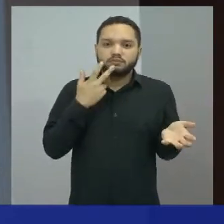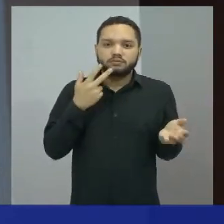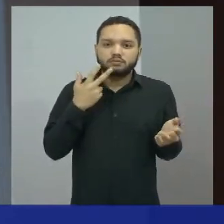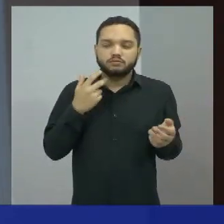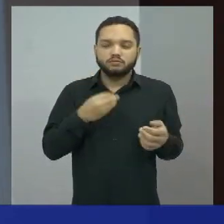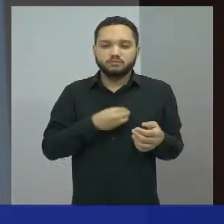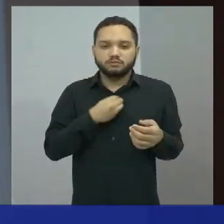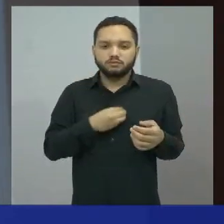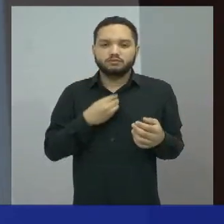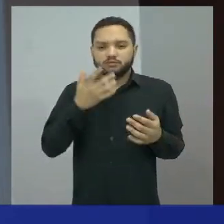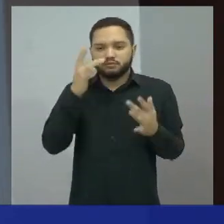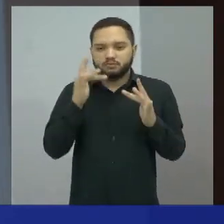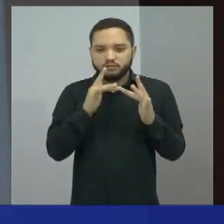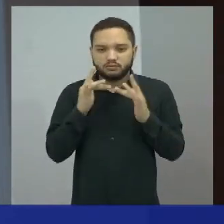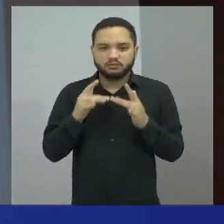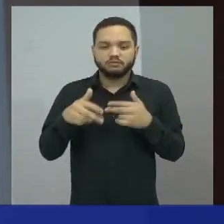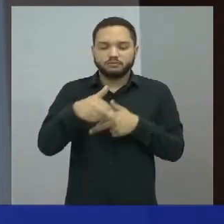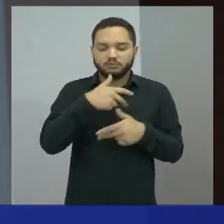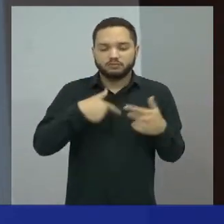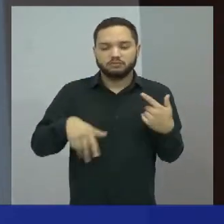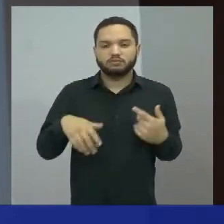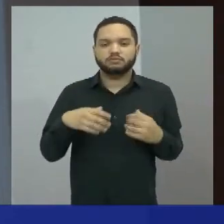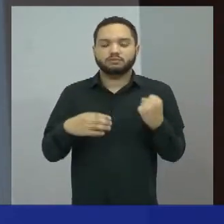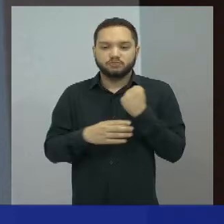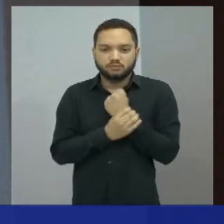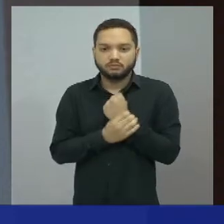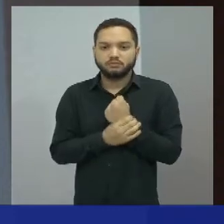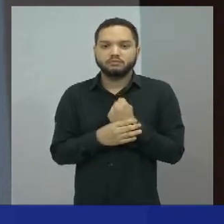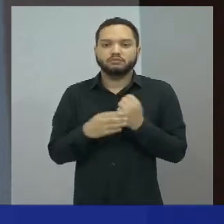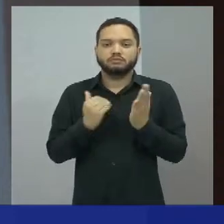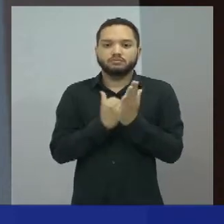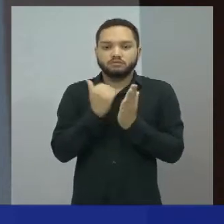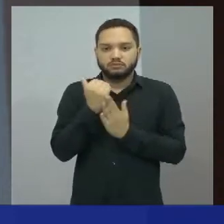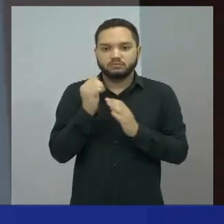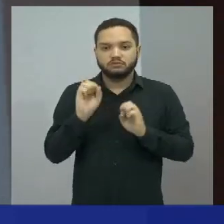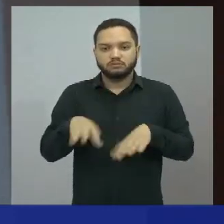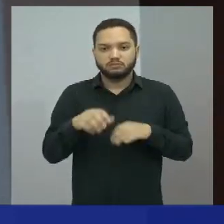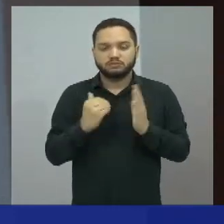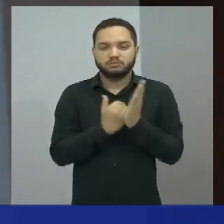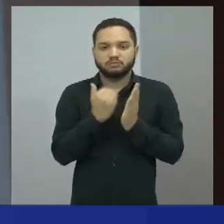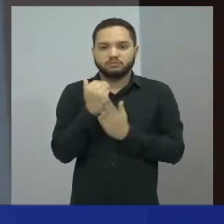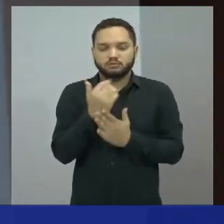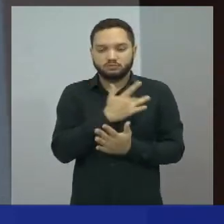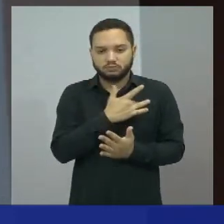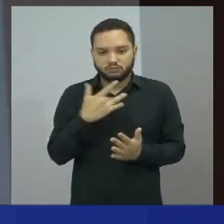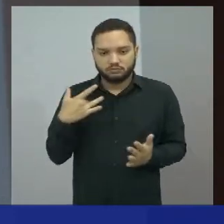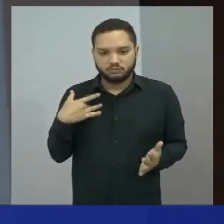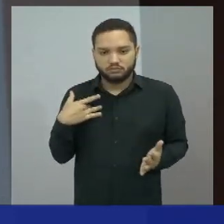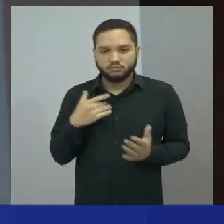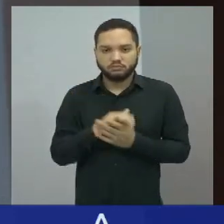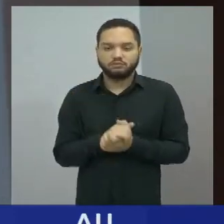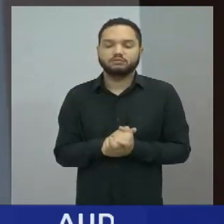vida comunitária, com mais segurança, com mais educação, com mais saúde, com mais patrimônio